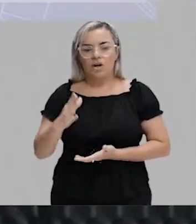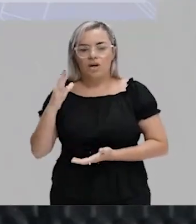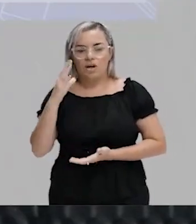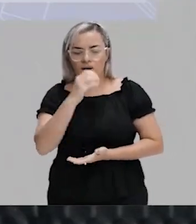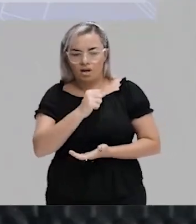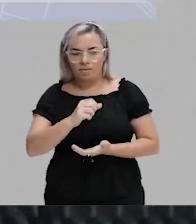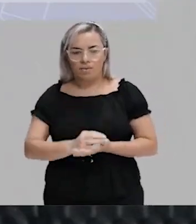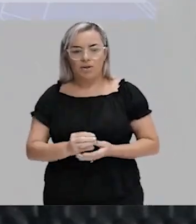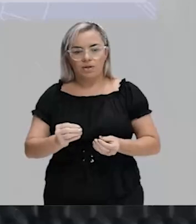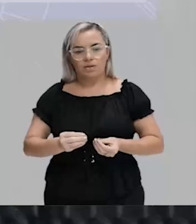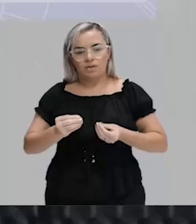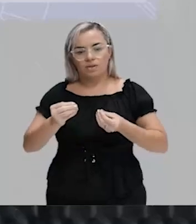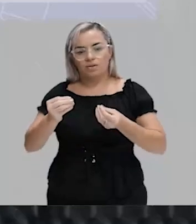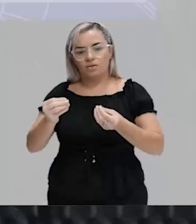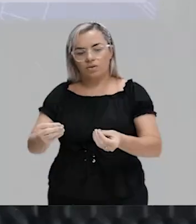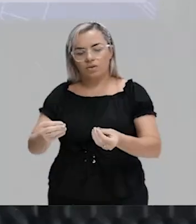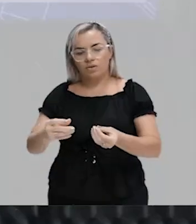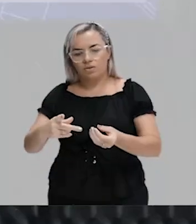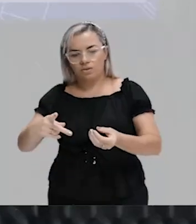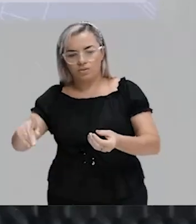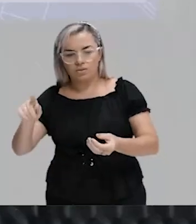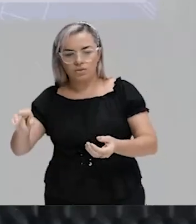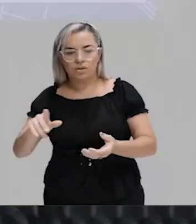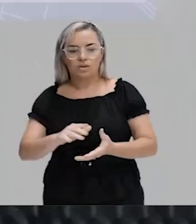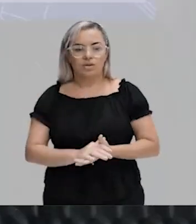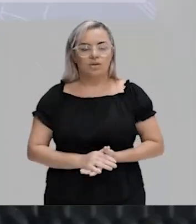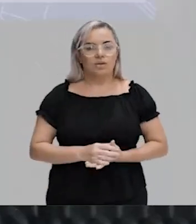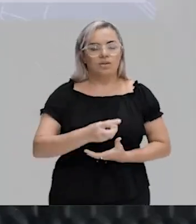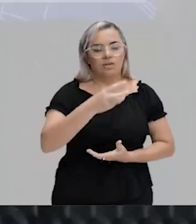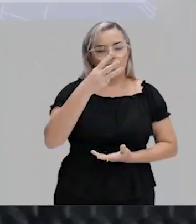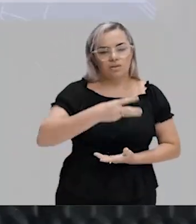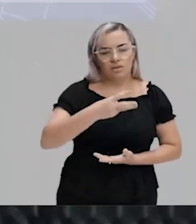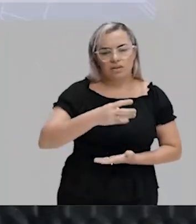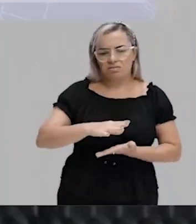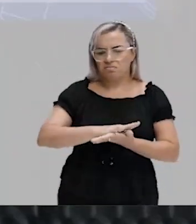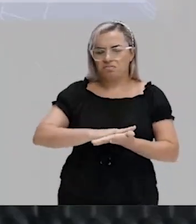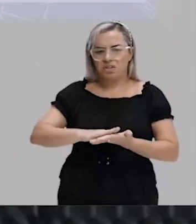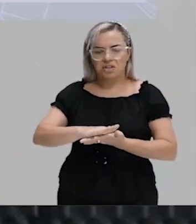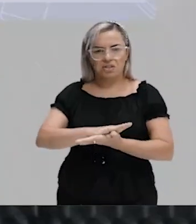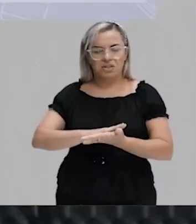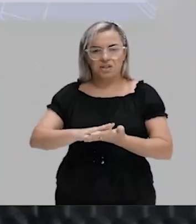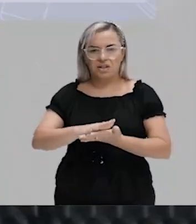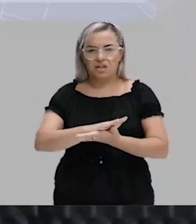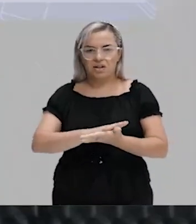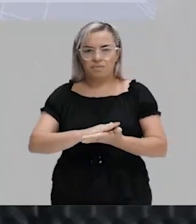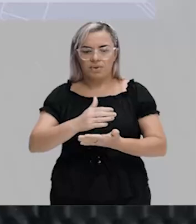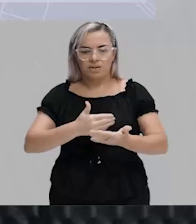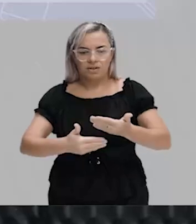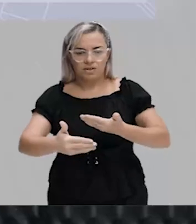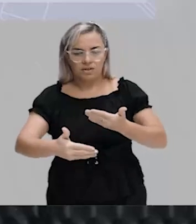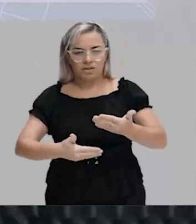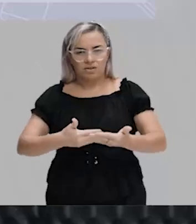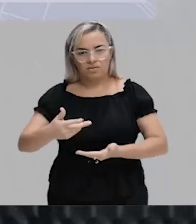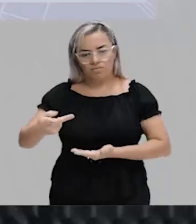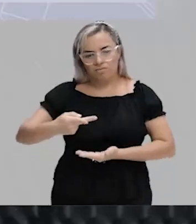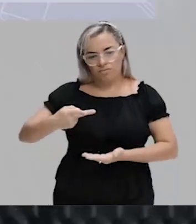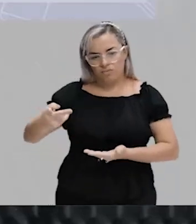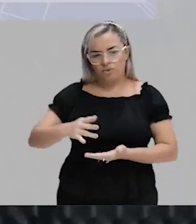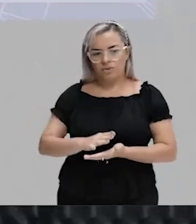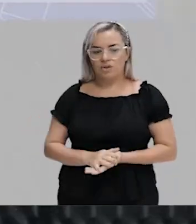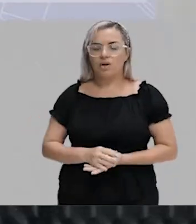mais há entre eu e você, entre mim e você. Sempre houve entendimentos